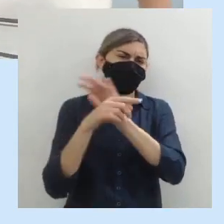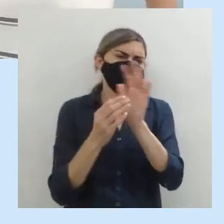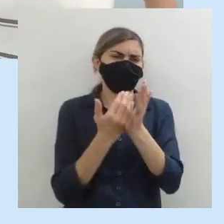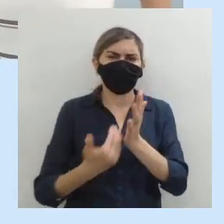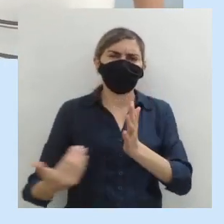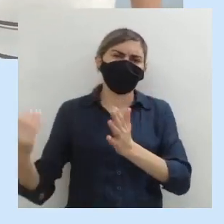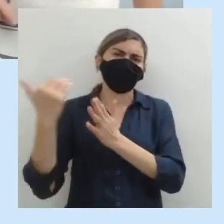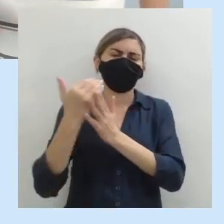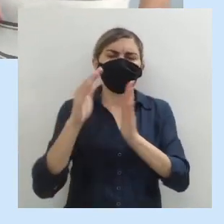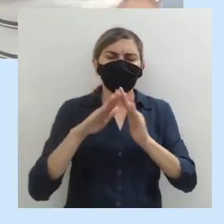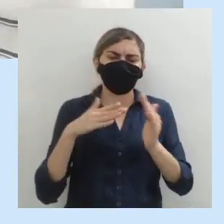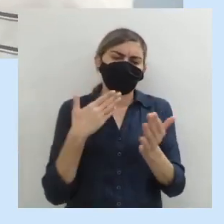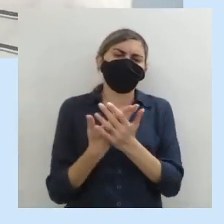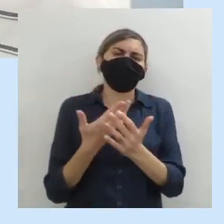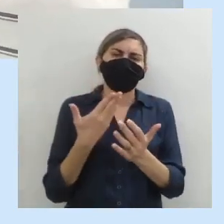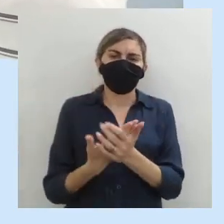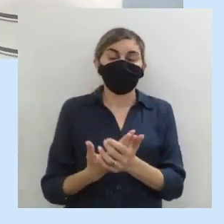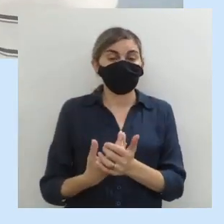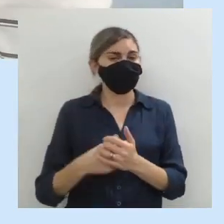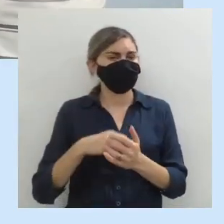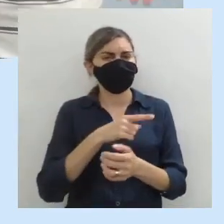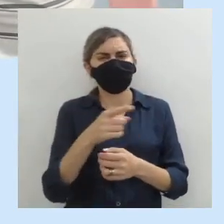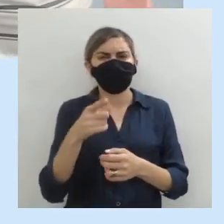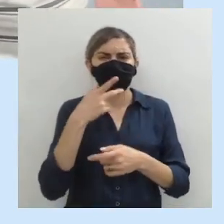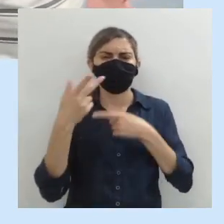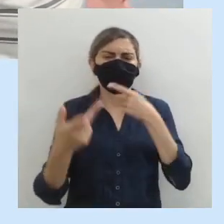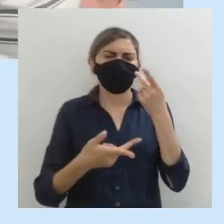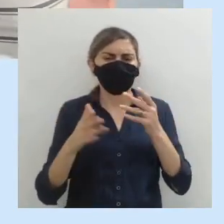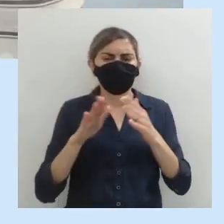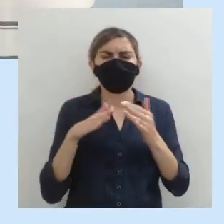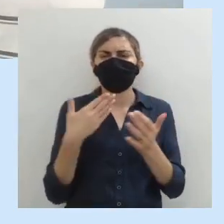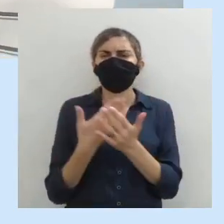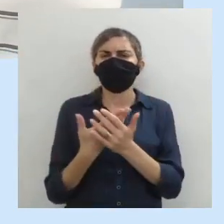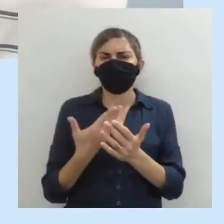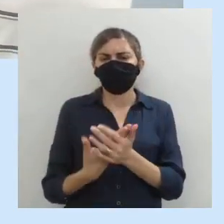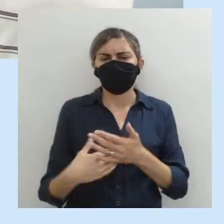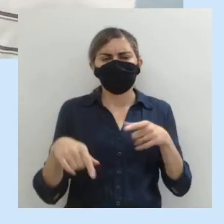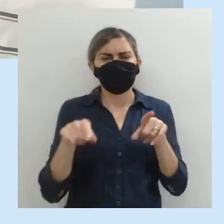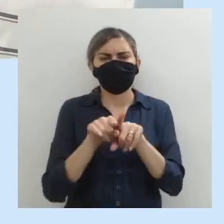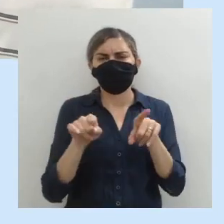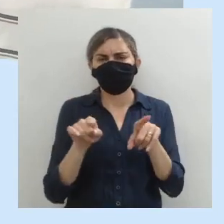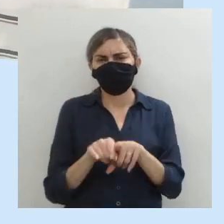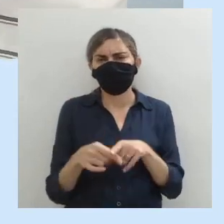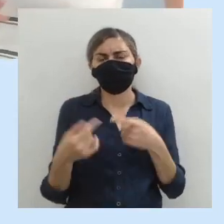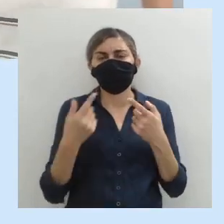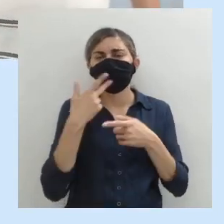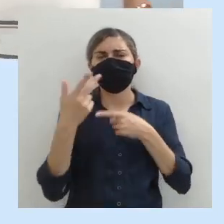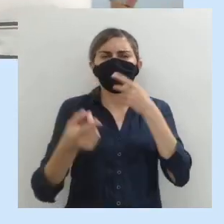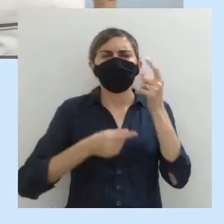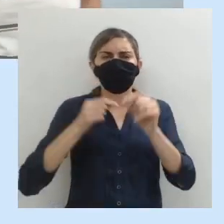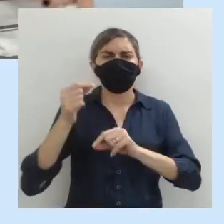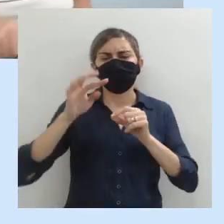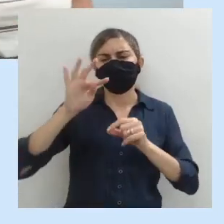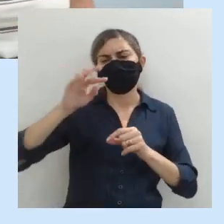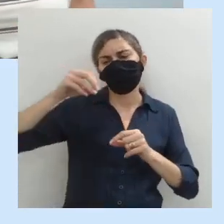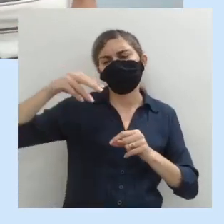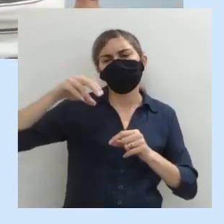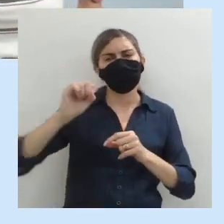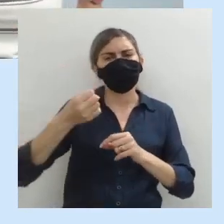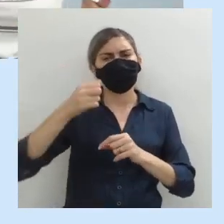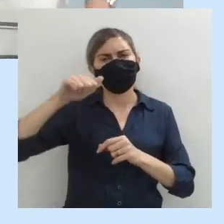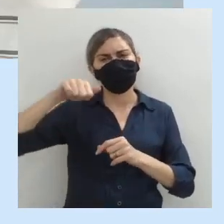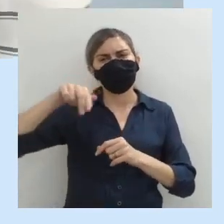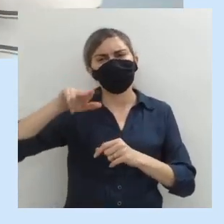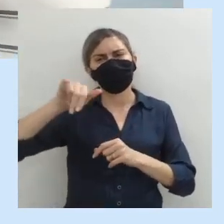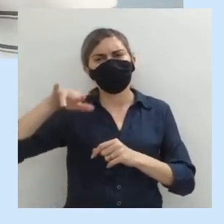a escolástica. E, para falar de escolástica, também teremos que falar de quem? Tomás de